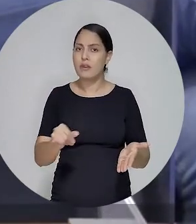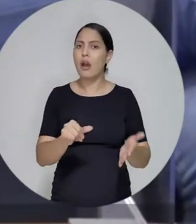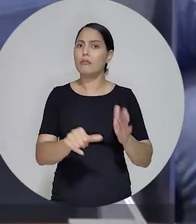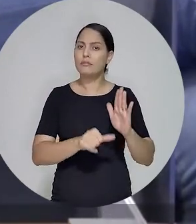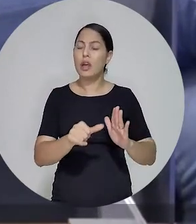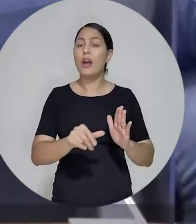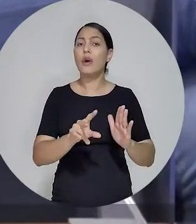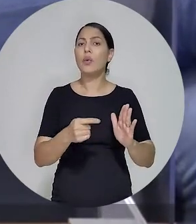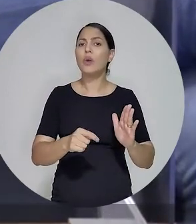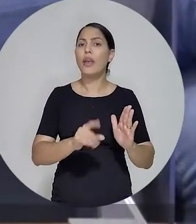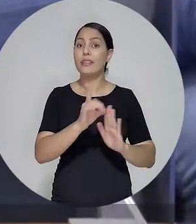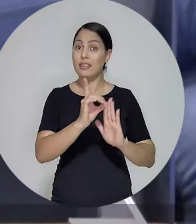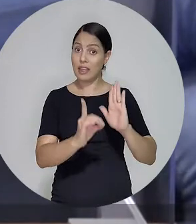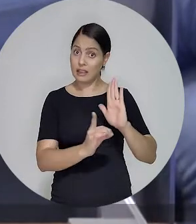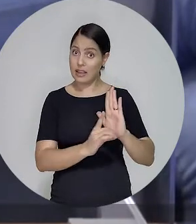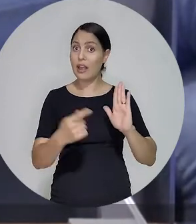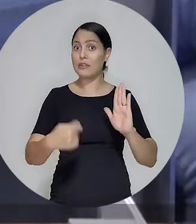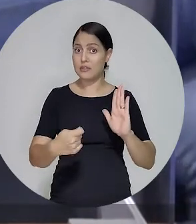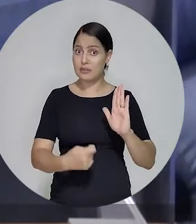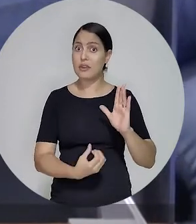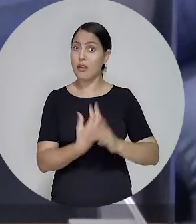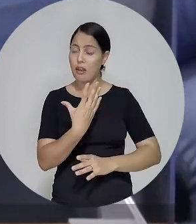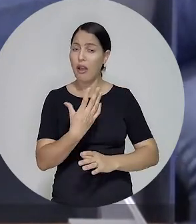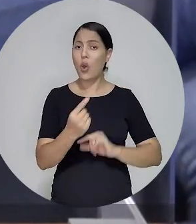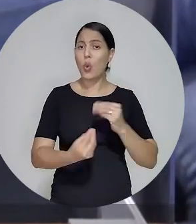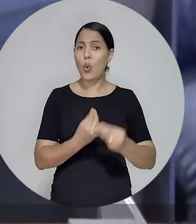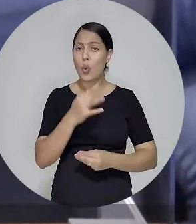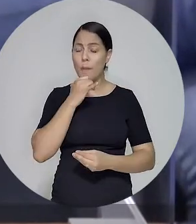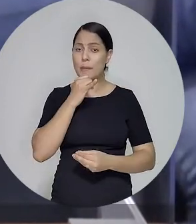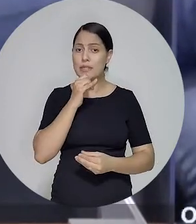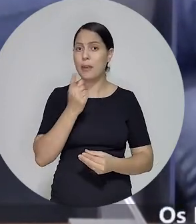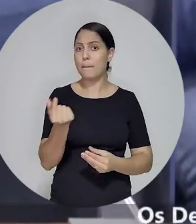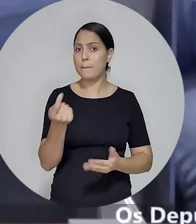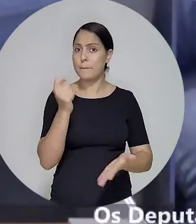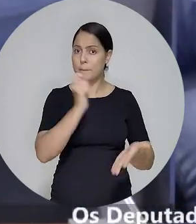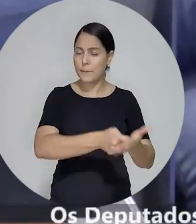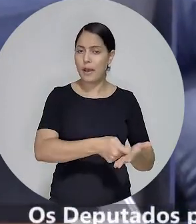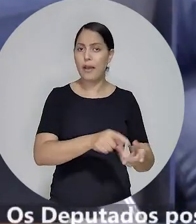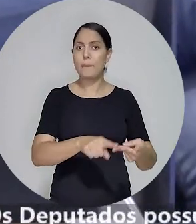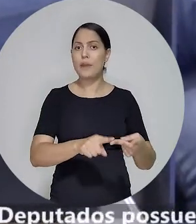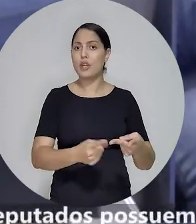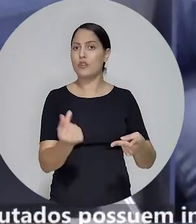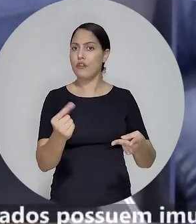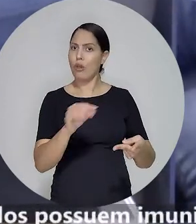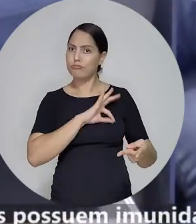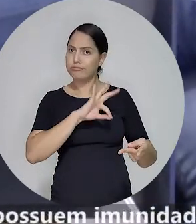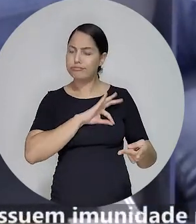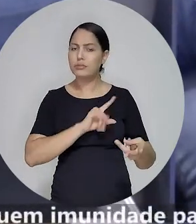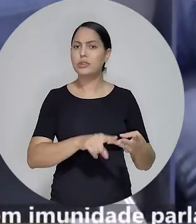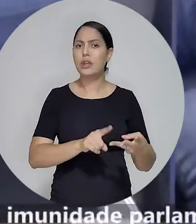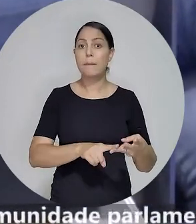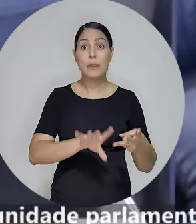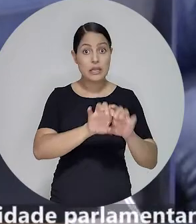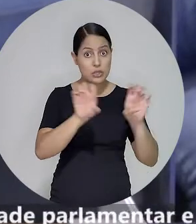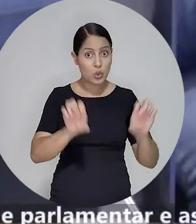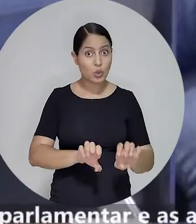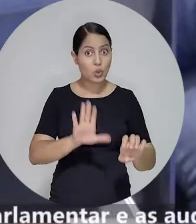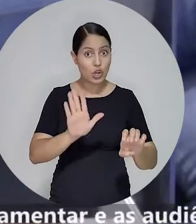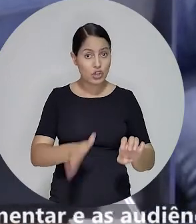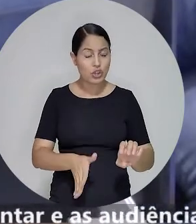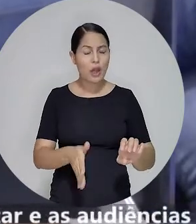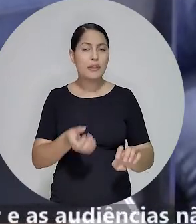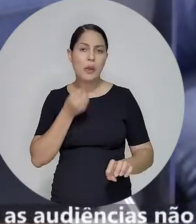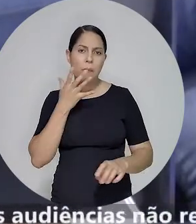terão que ser feitos, obviamente. Terá que haver um decreto regulamentando várias das questões, inclusive forma de pagamento, valores, mas